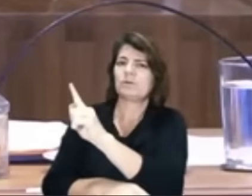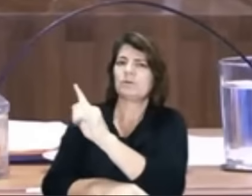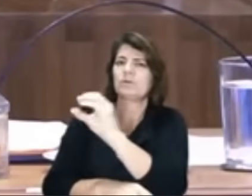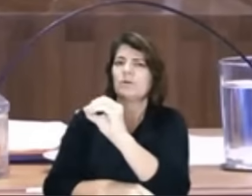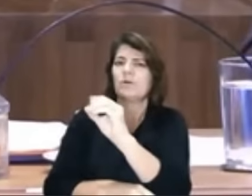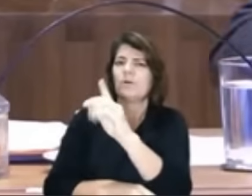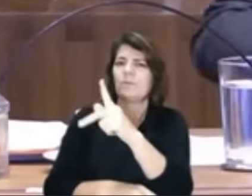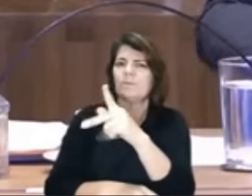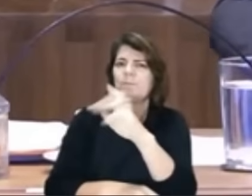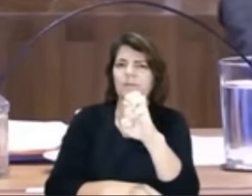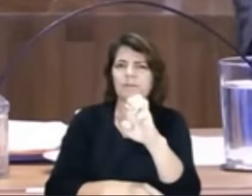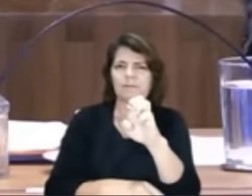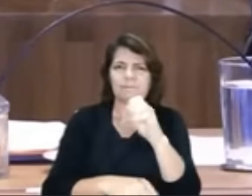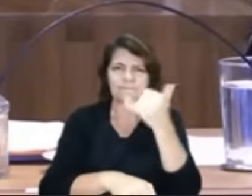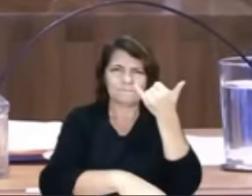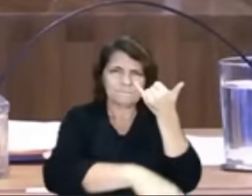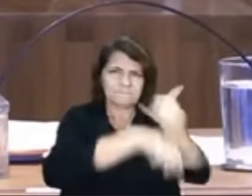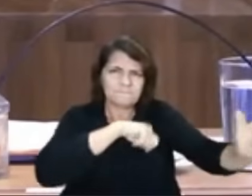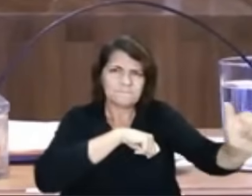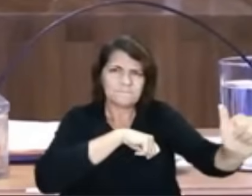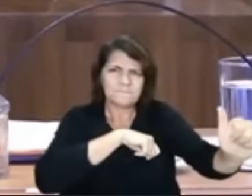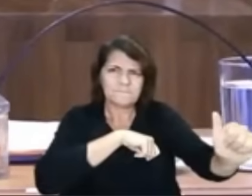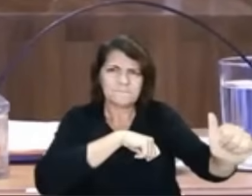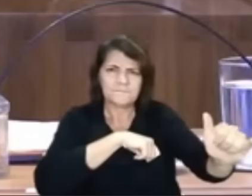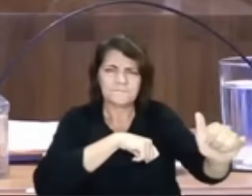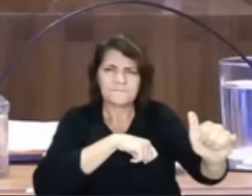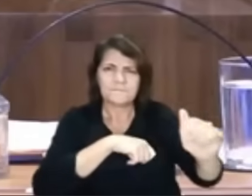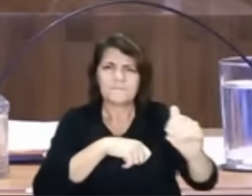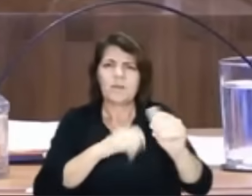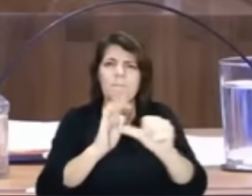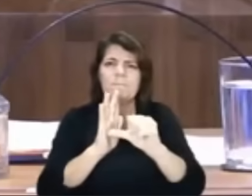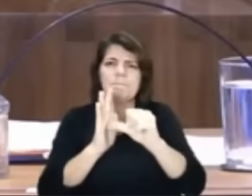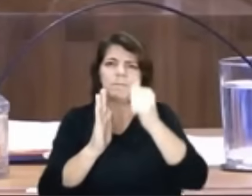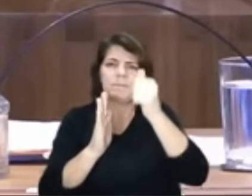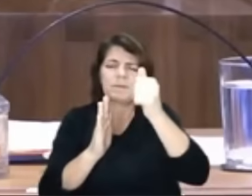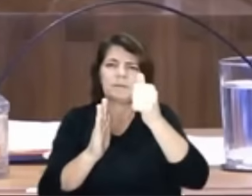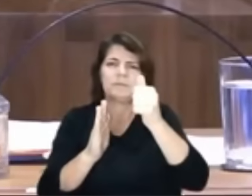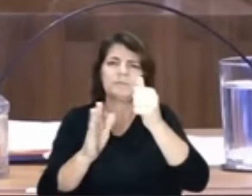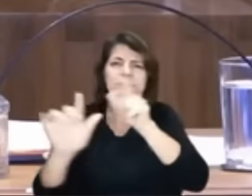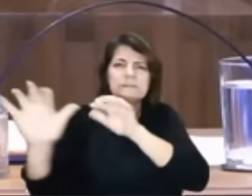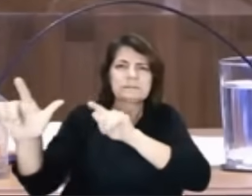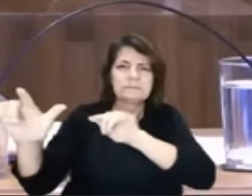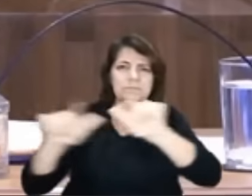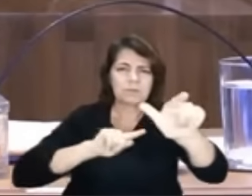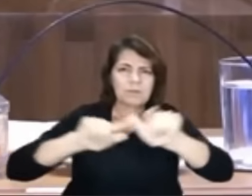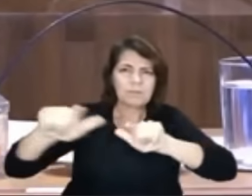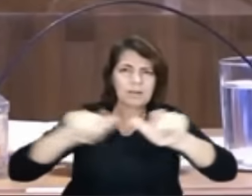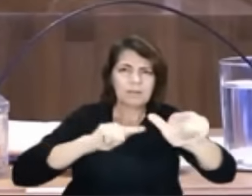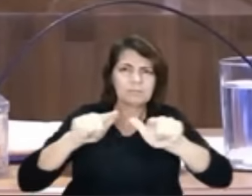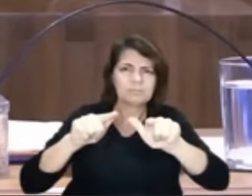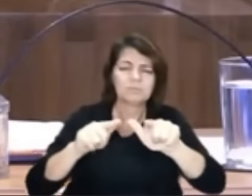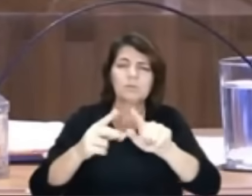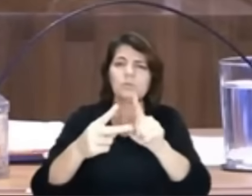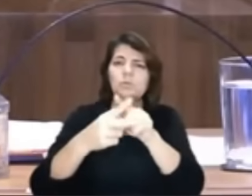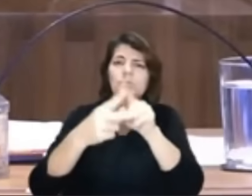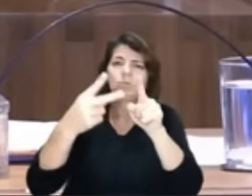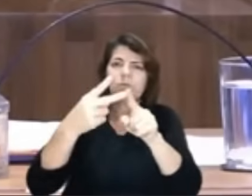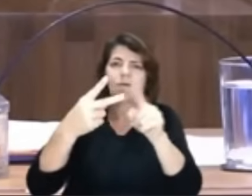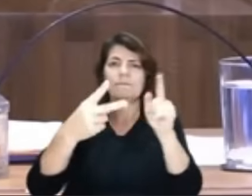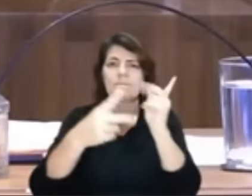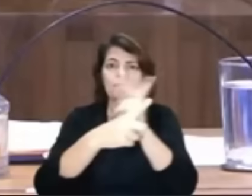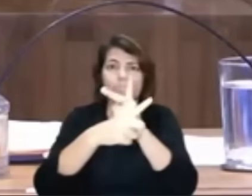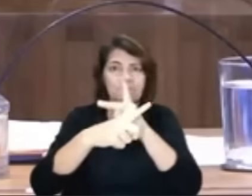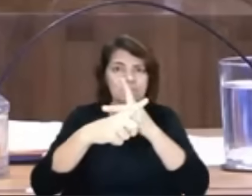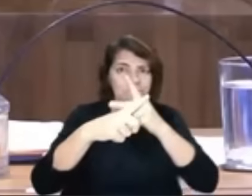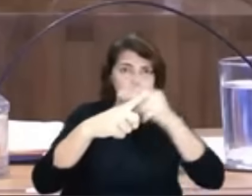secretário executivo do primeiro pro segundo turno Começamos a trabalhar com planejamento com duas hipóteses A Vitória e permanência